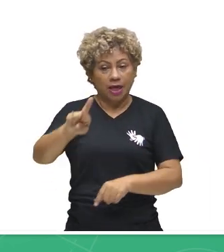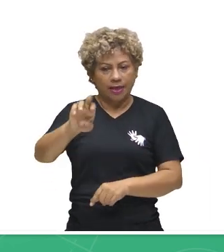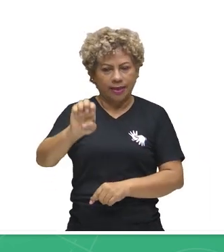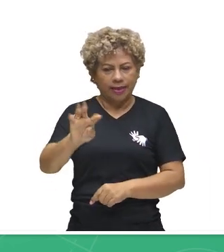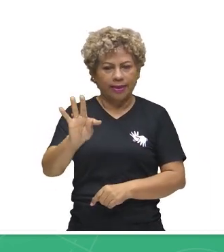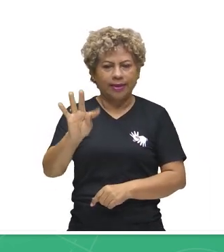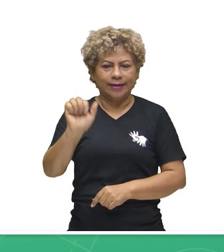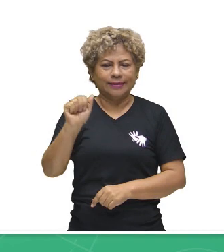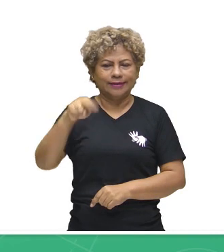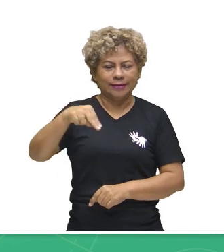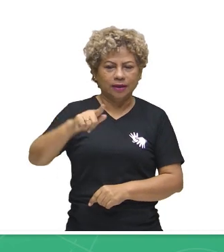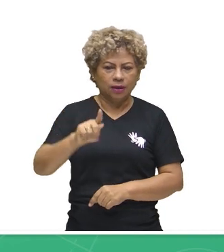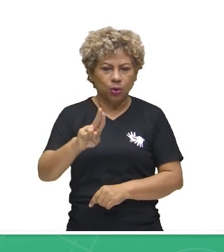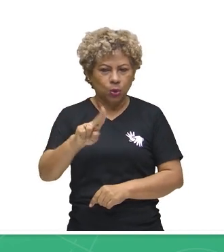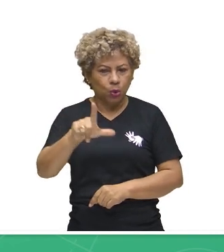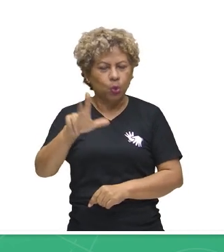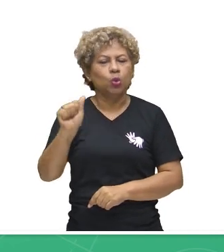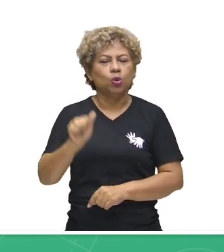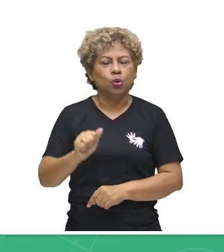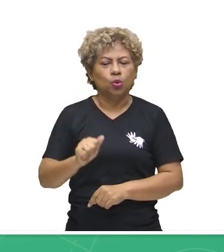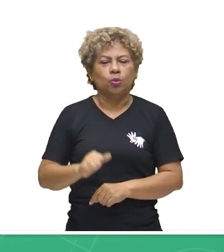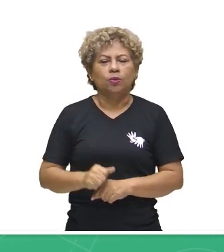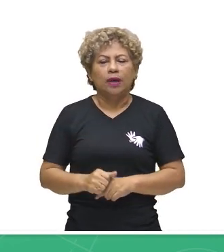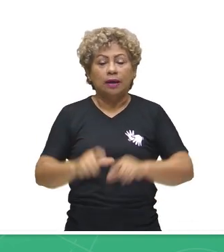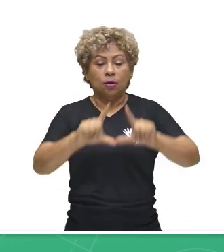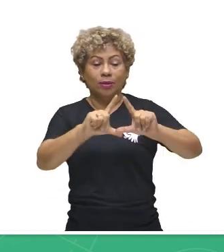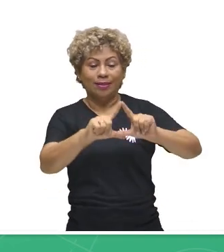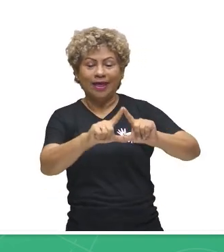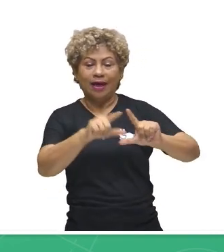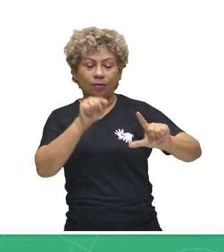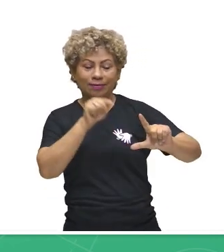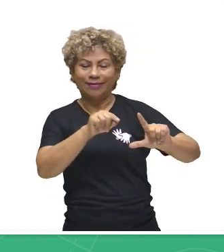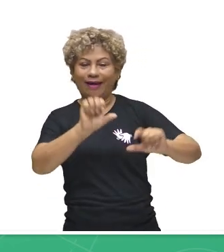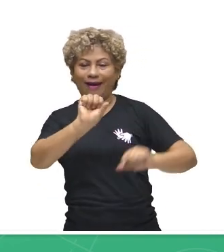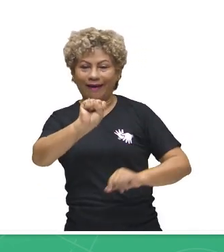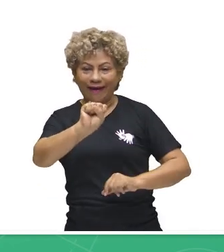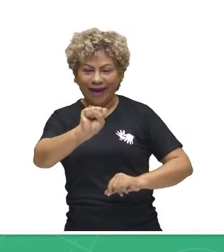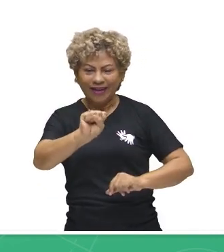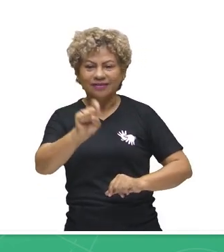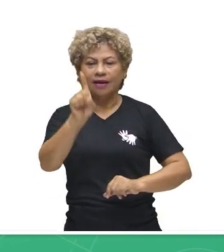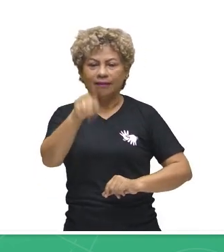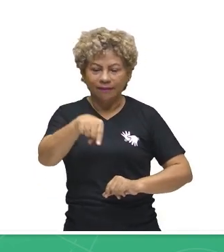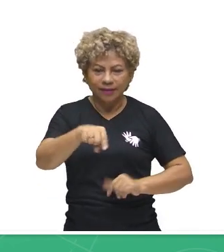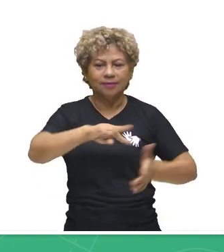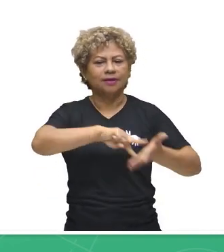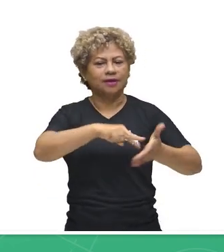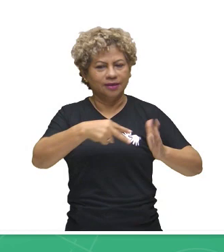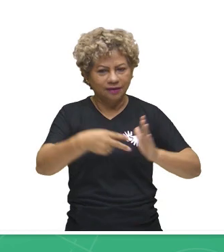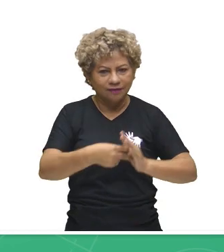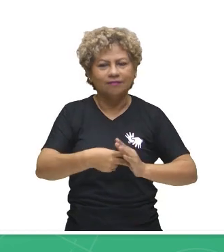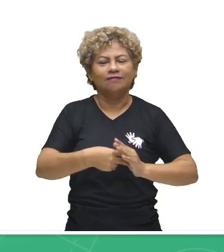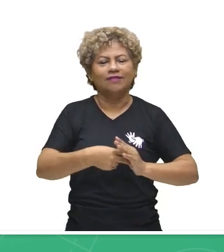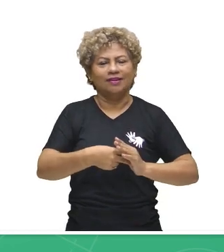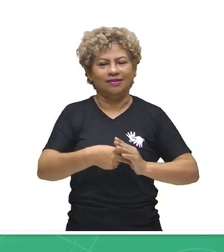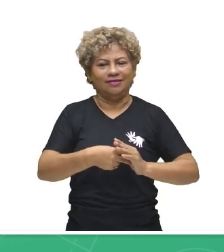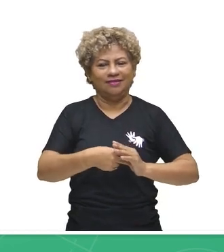se calcular o ΔS, que nada mais é do que o retângulo, você terá a